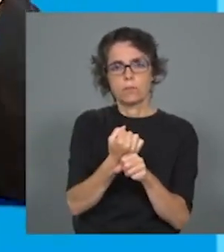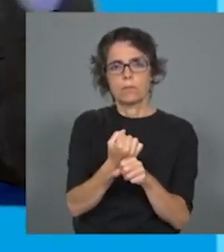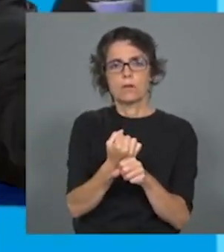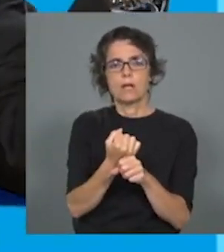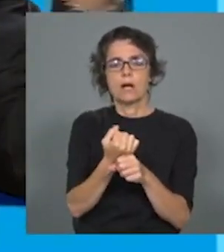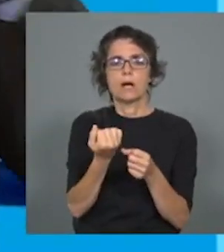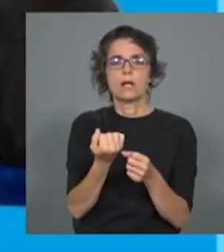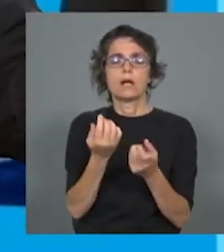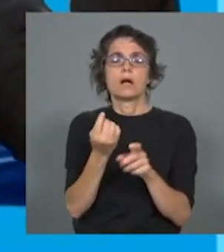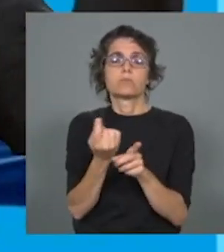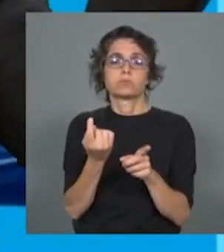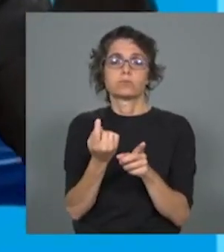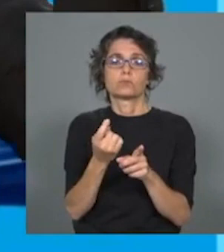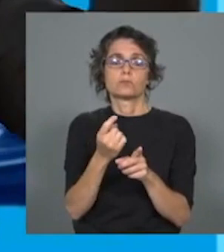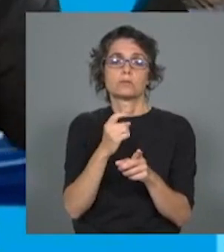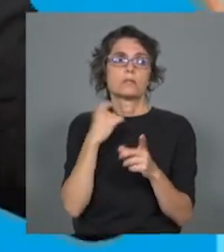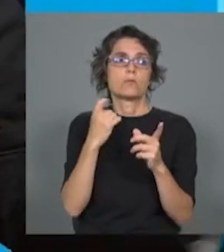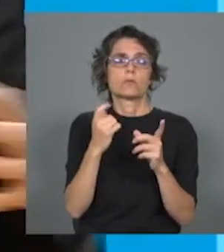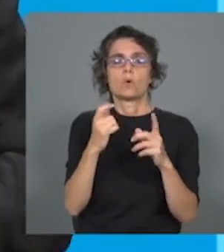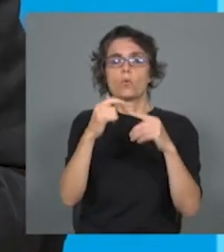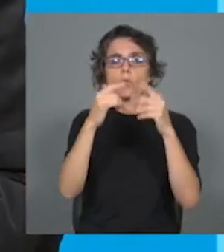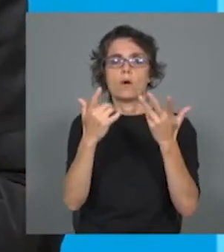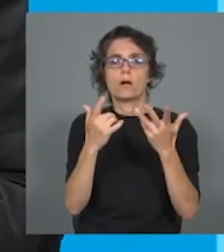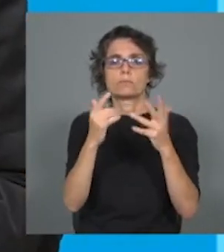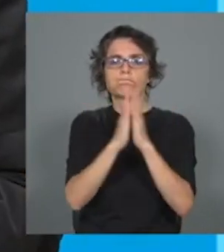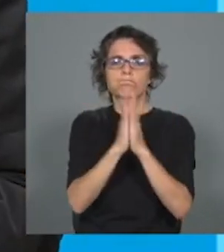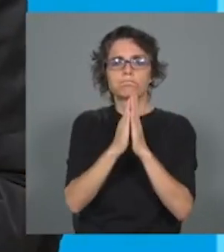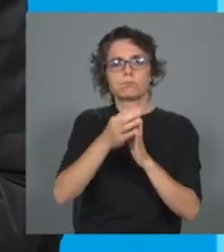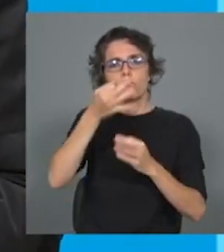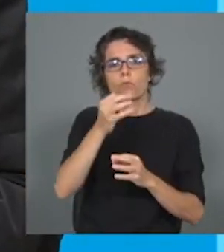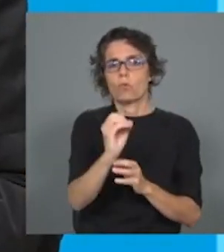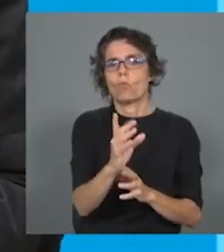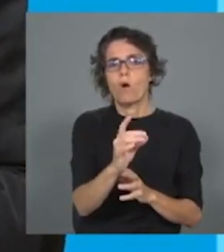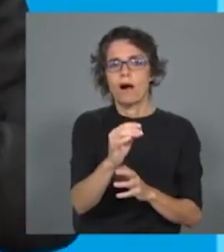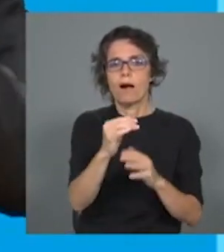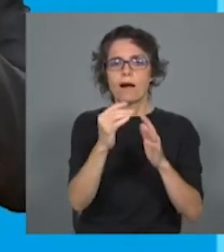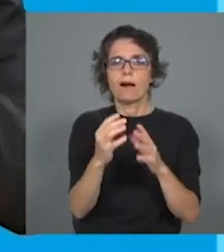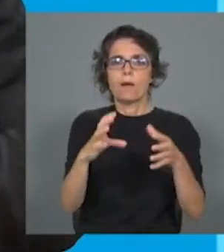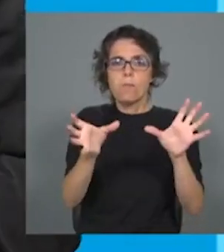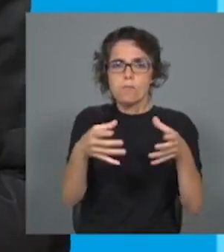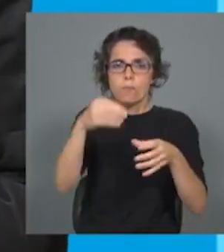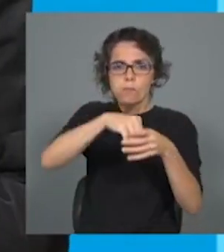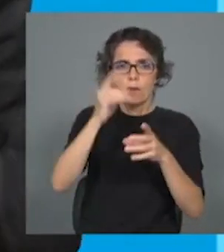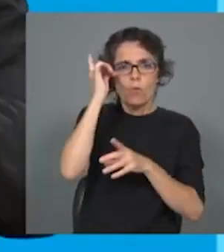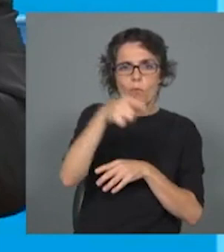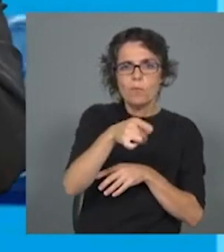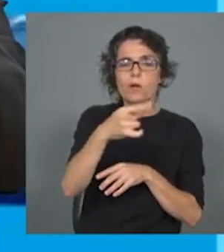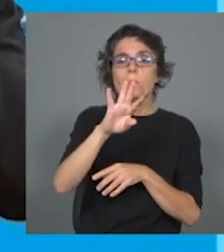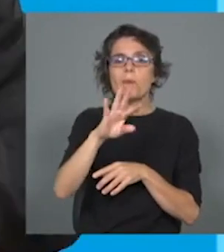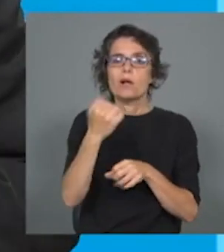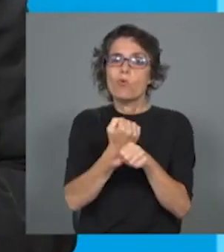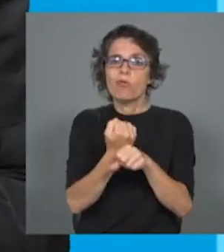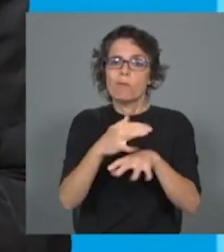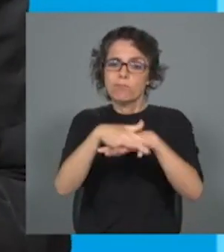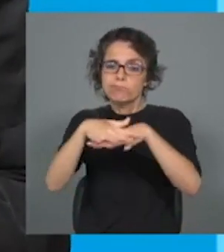a capelania não existe uma capelania formal, digamos assim. E o que nós gostaríamos era, com a colaboração, o trabalho em